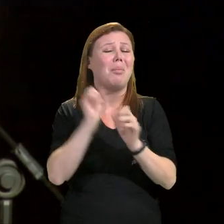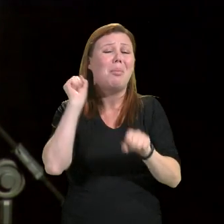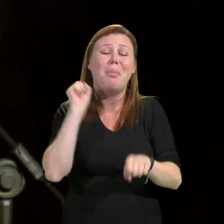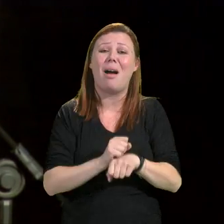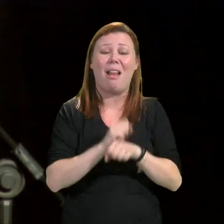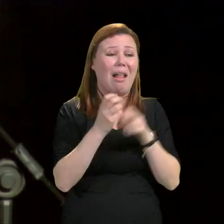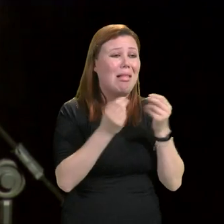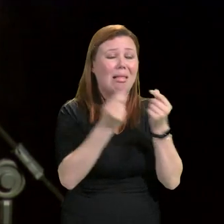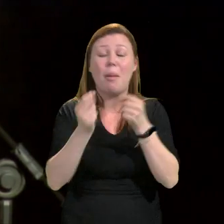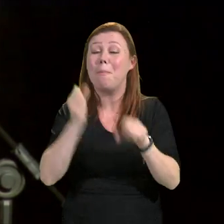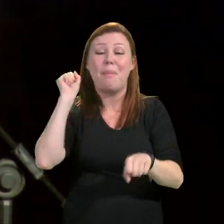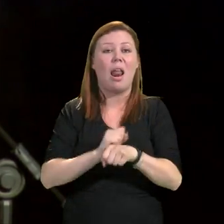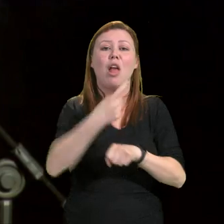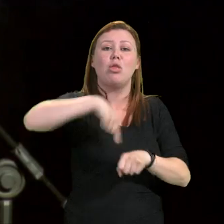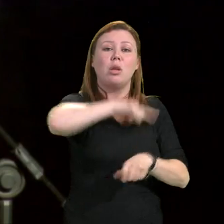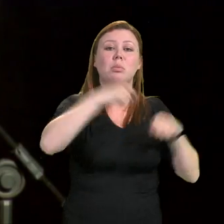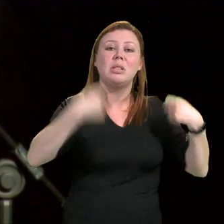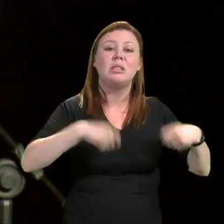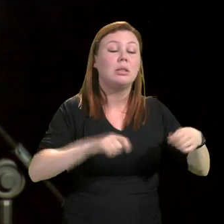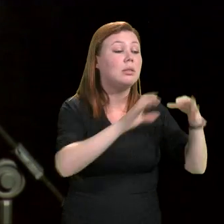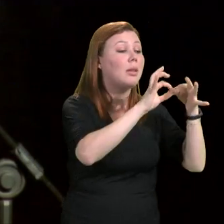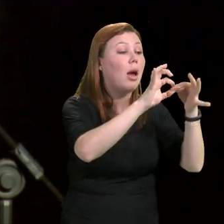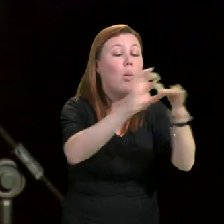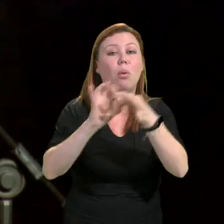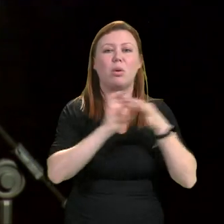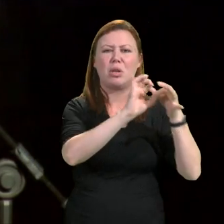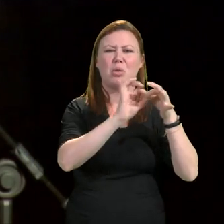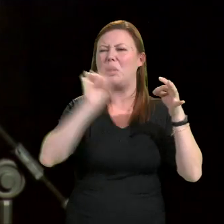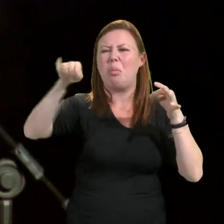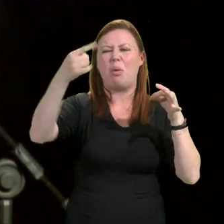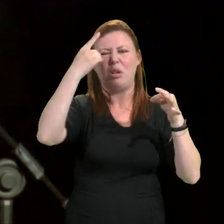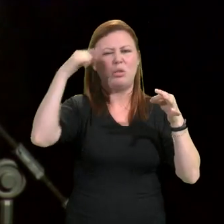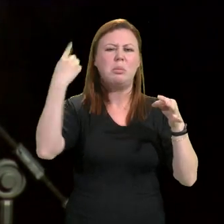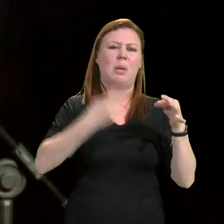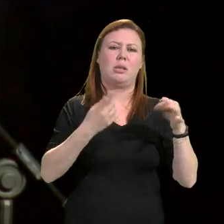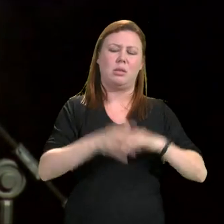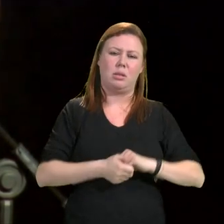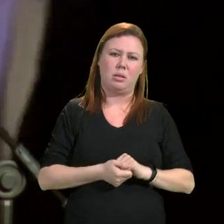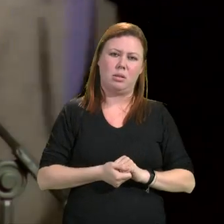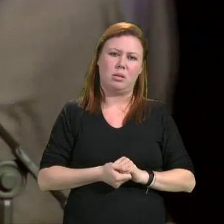A hora é de união, de todo mundo. Depois a gente pensa no resto. Muito obrigado.